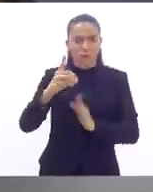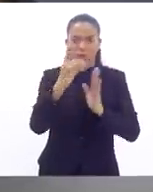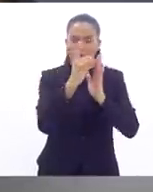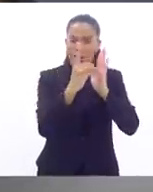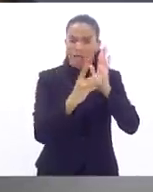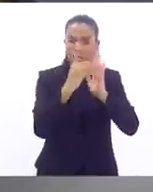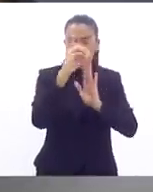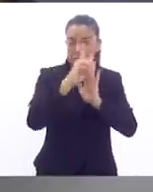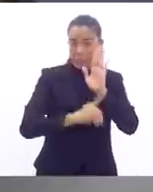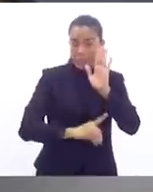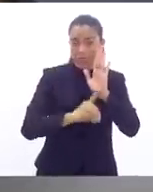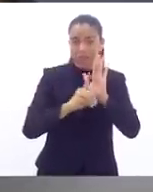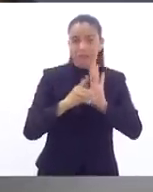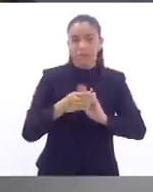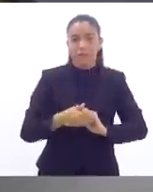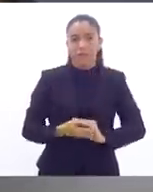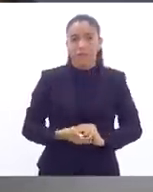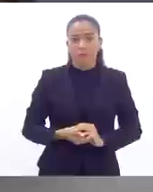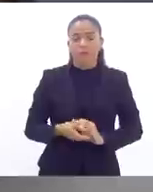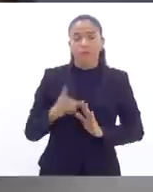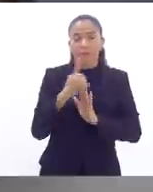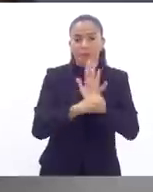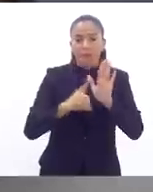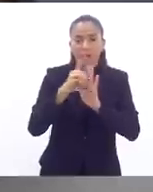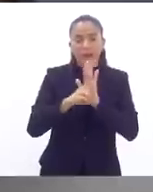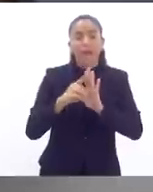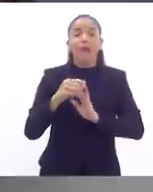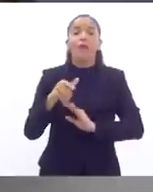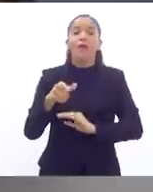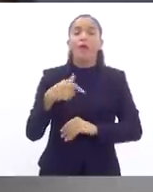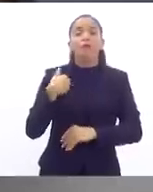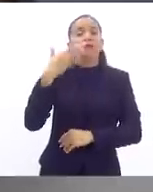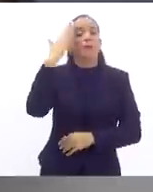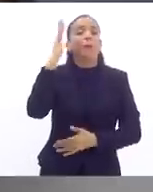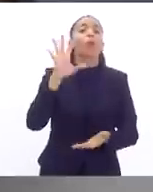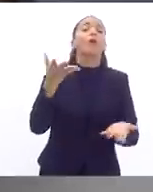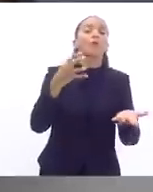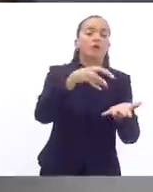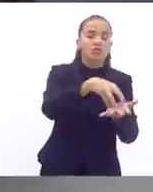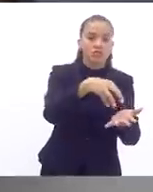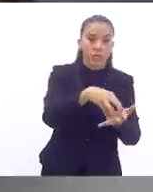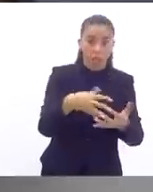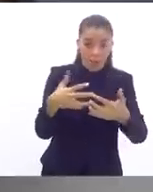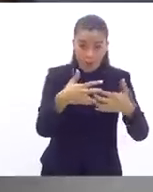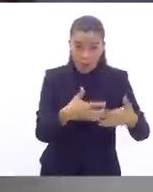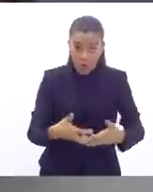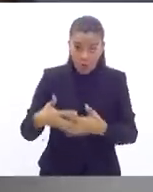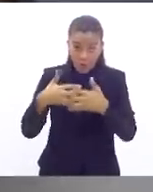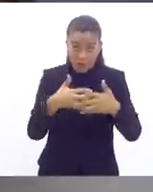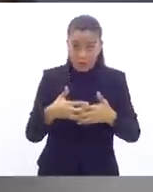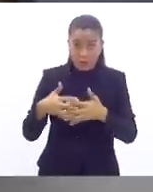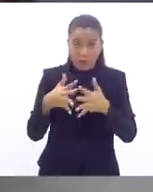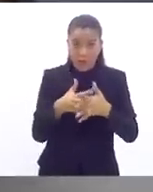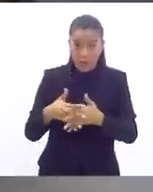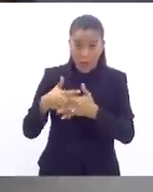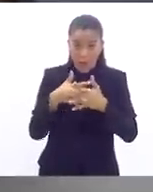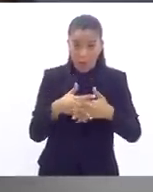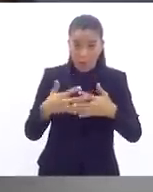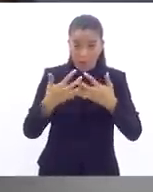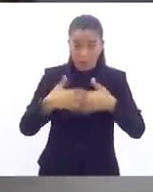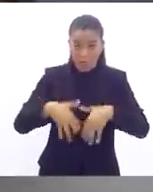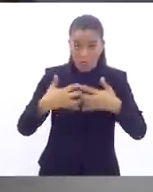vamos se isso está acontecendo Eu adoraria saber qual agência foi essa Petrópolis isso não vai se repetir